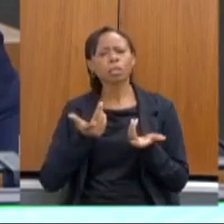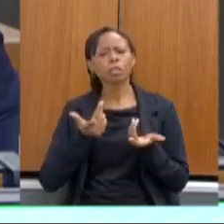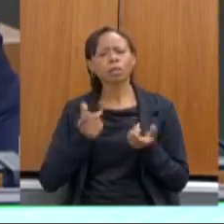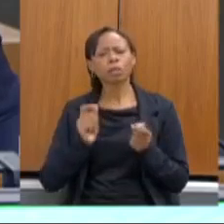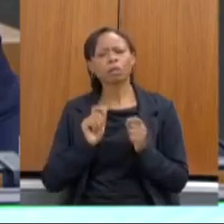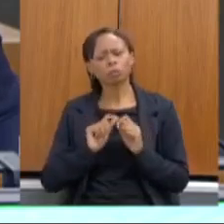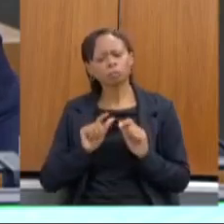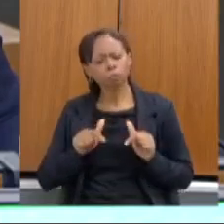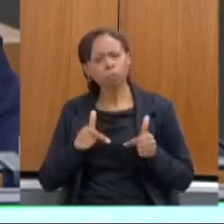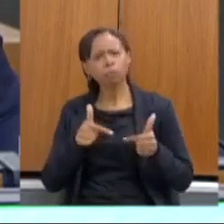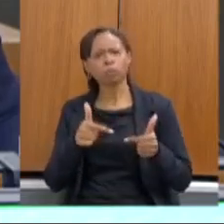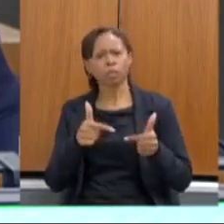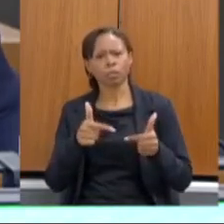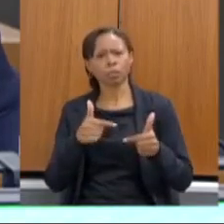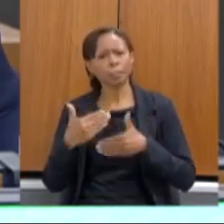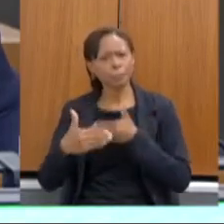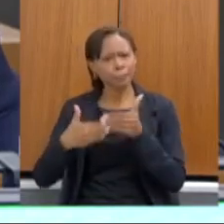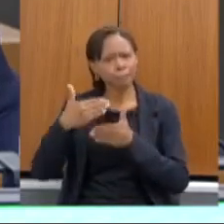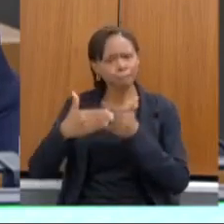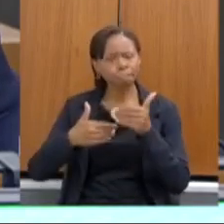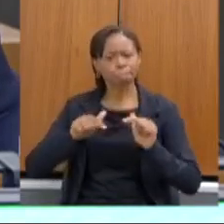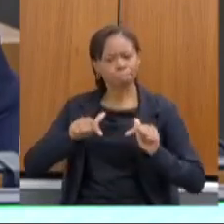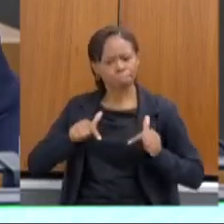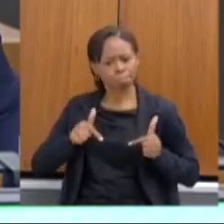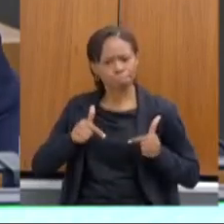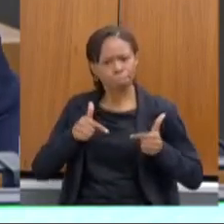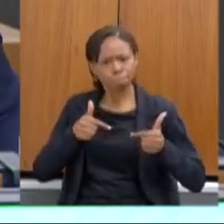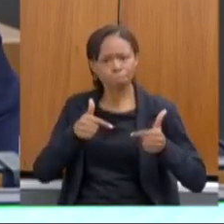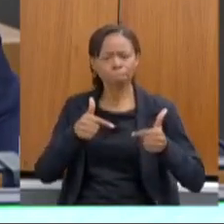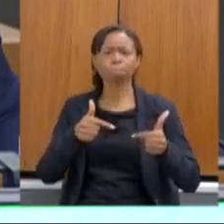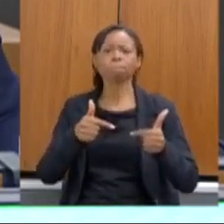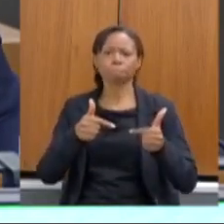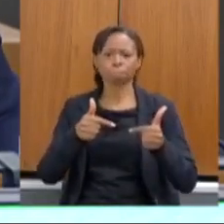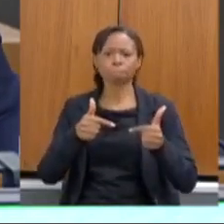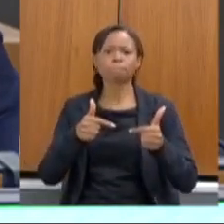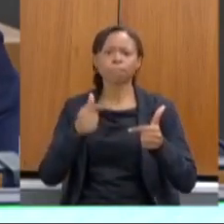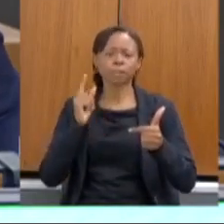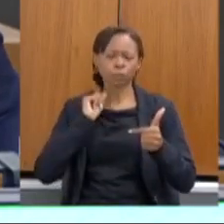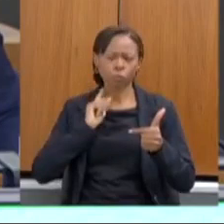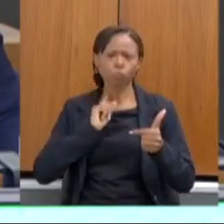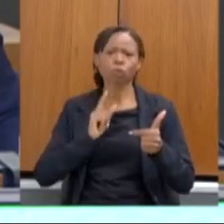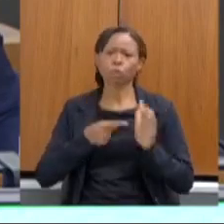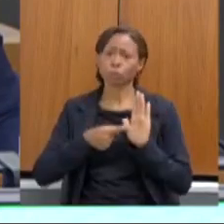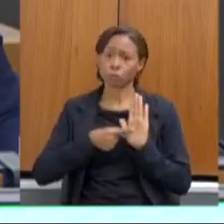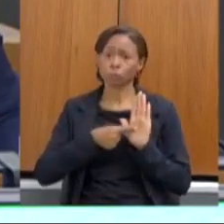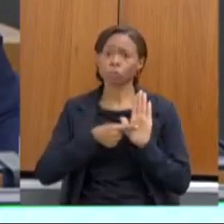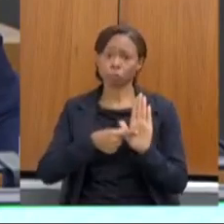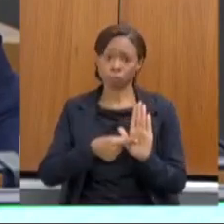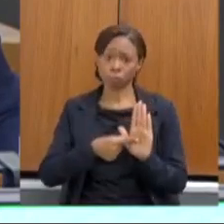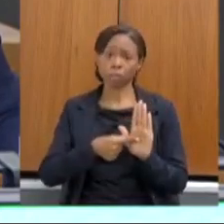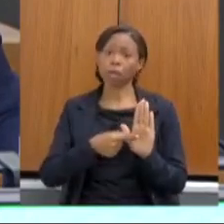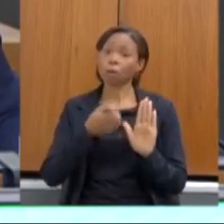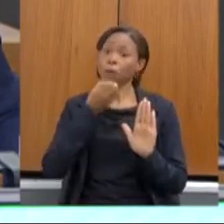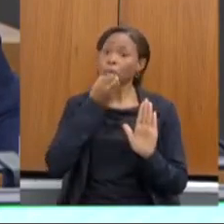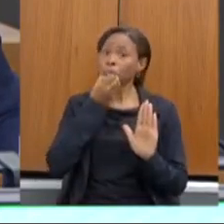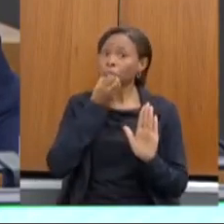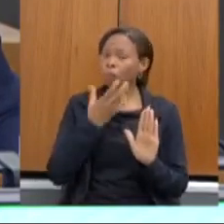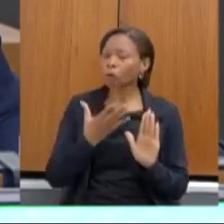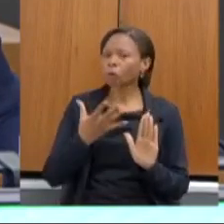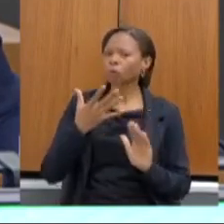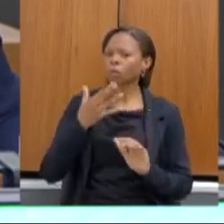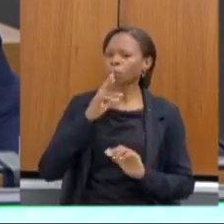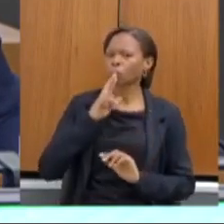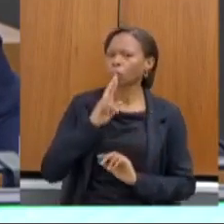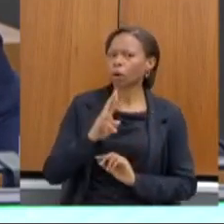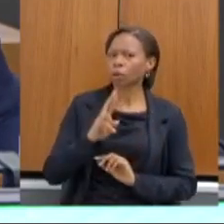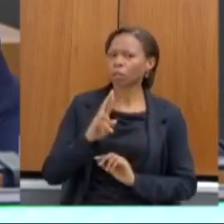de forma garrida e que forma de vida e que a gente possa É apresentar aqui bons resultados